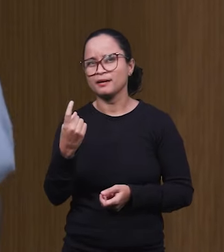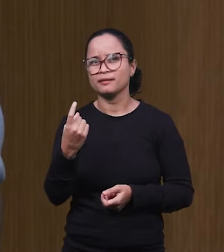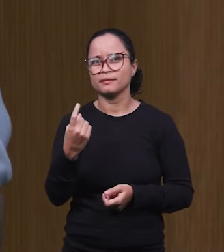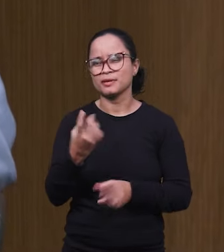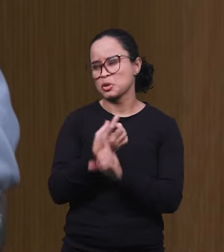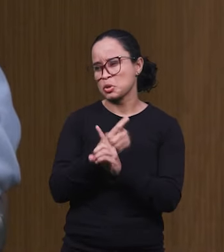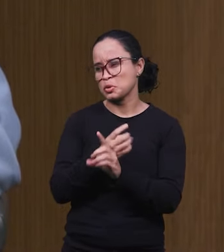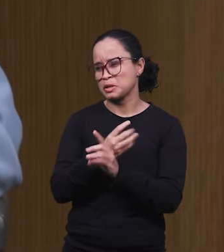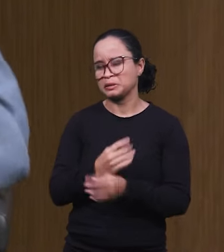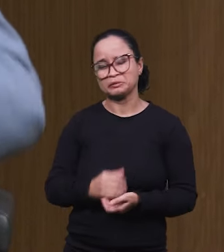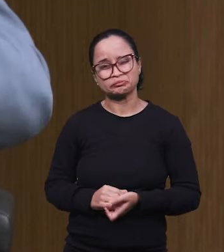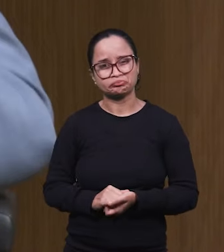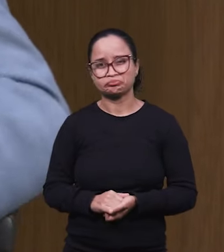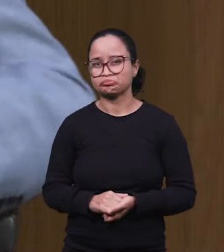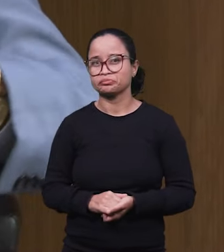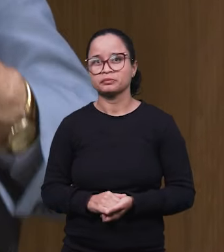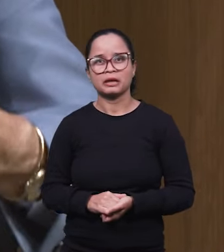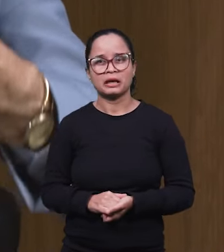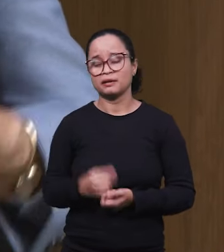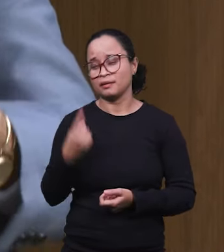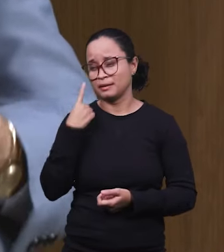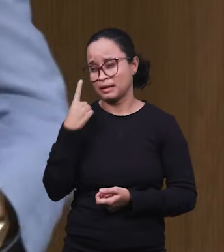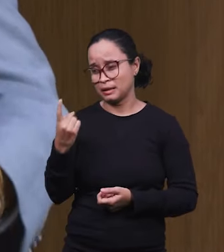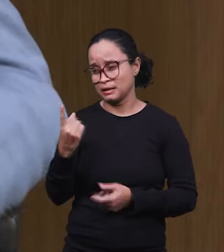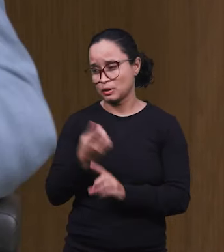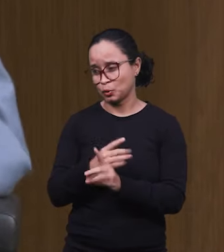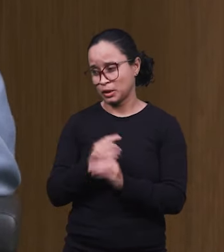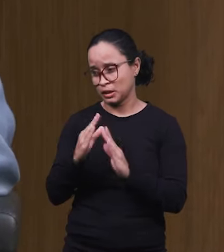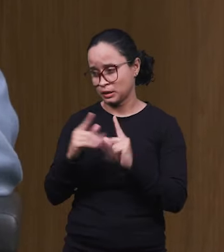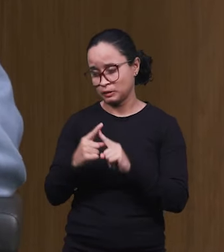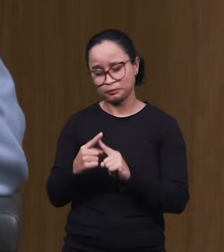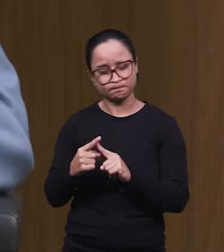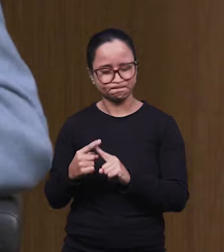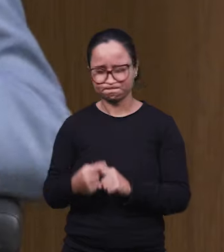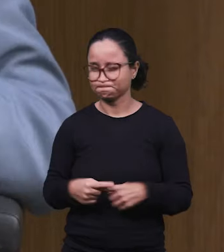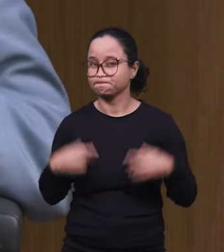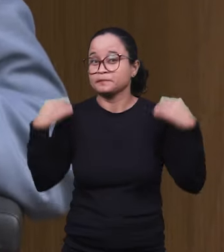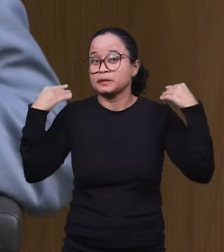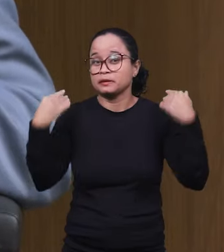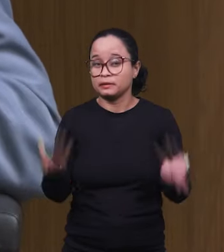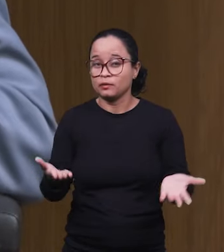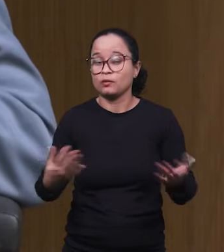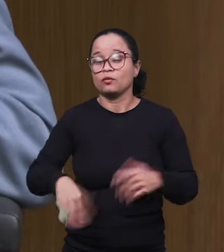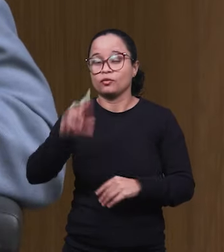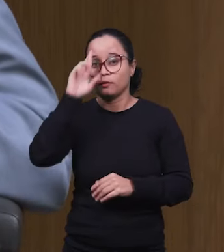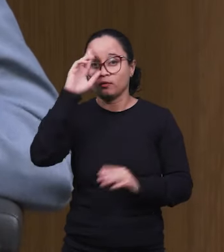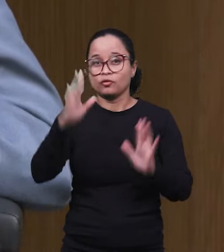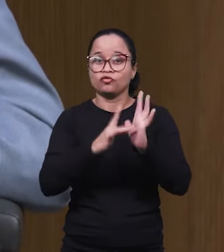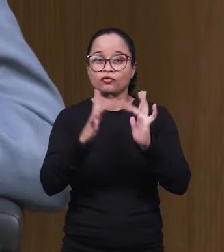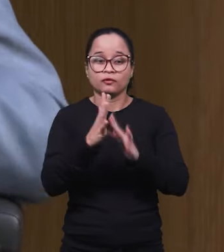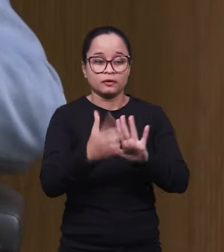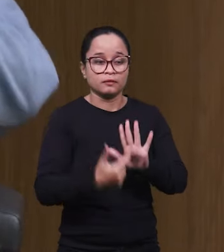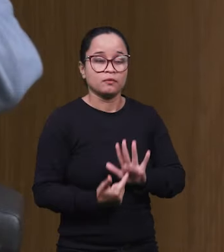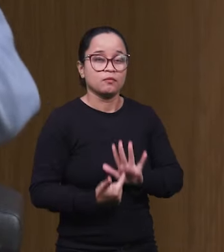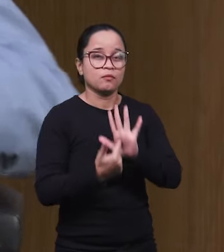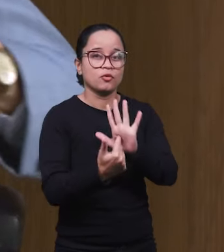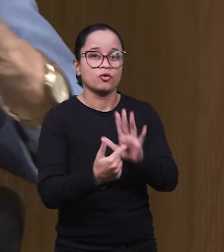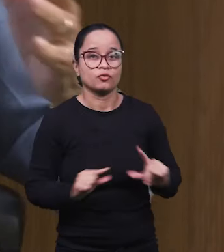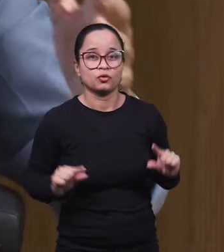doutrina. A doutrina da igreja não interessava. Então o Senhor Jesus mostrou o seguinte,